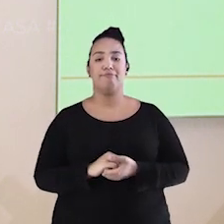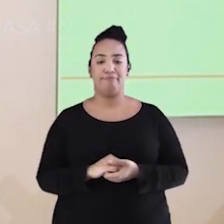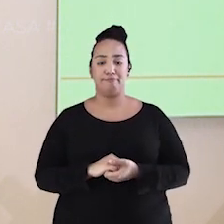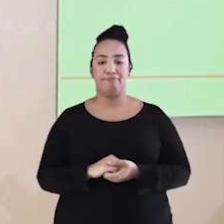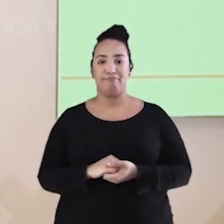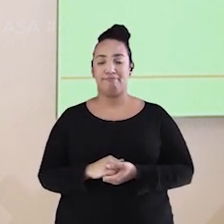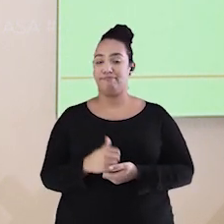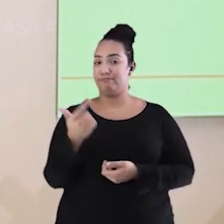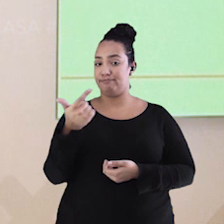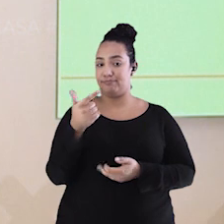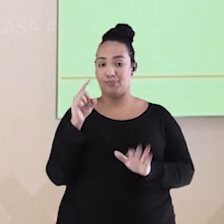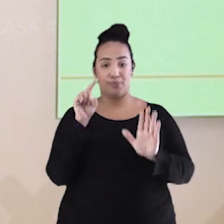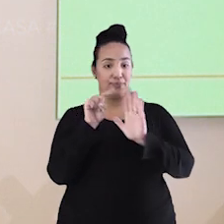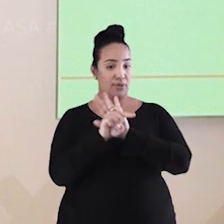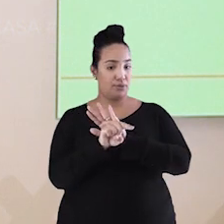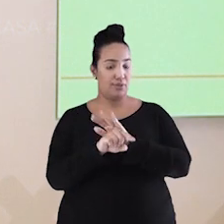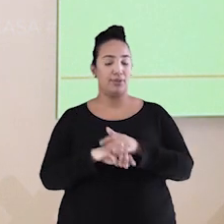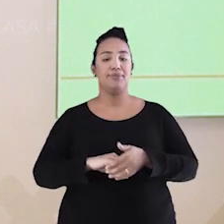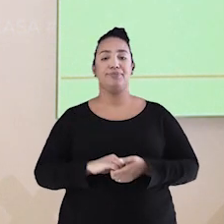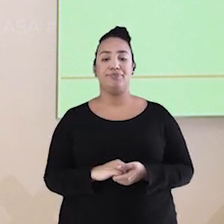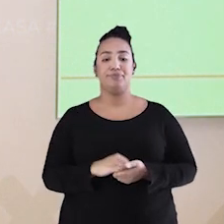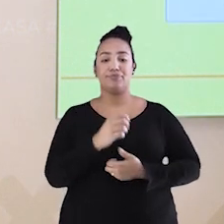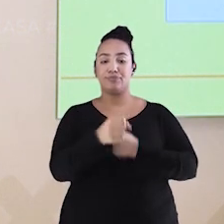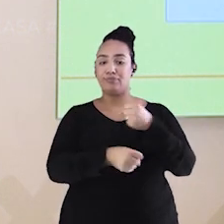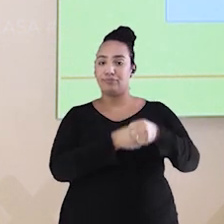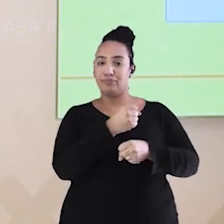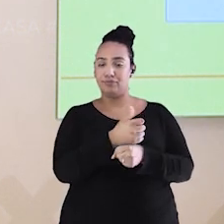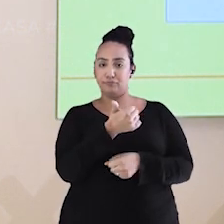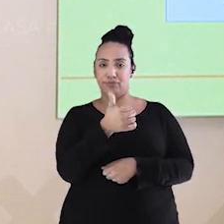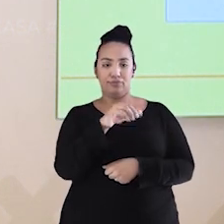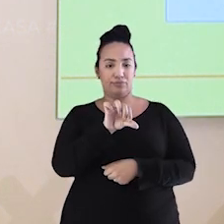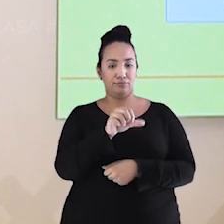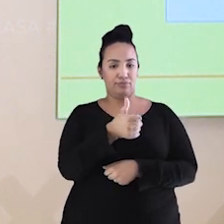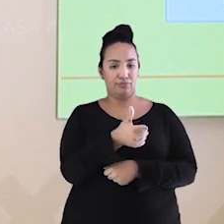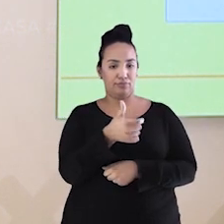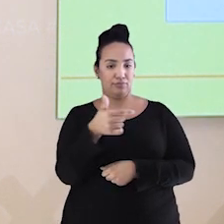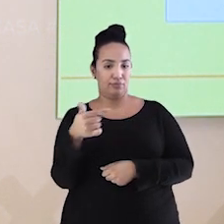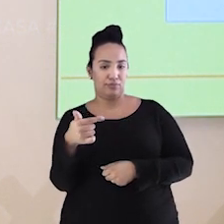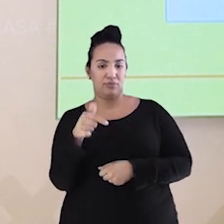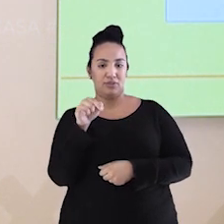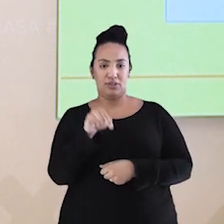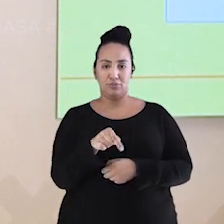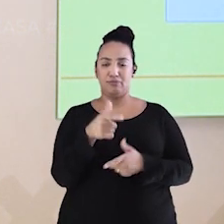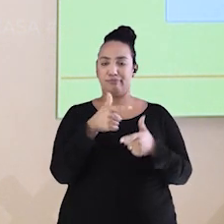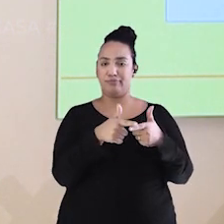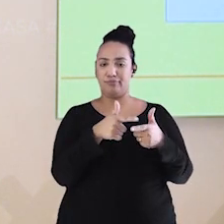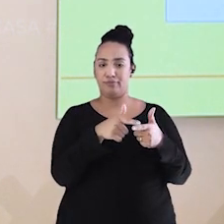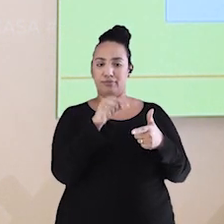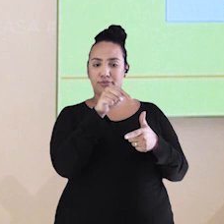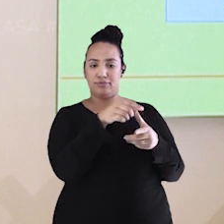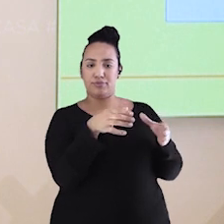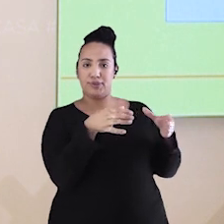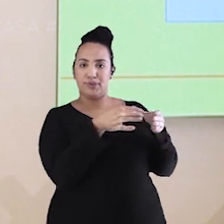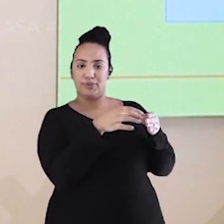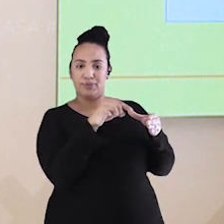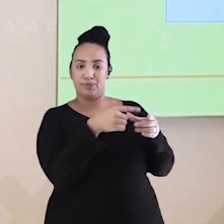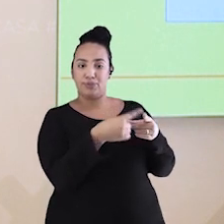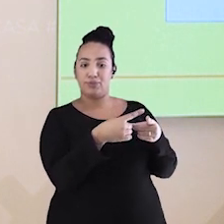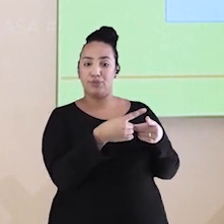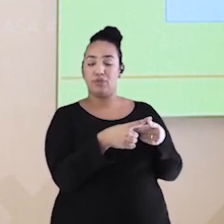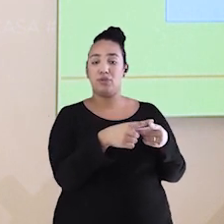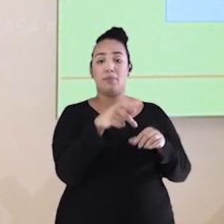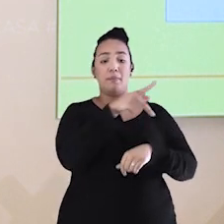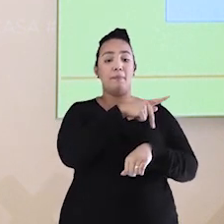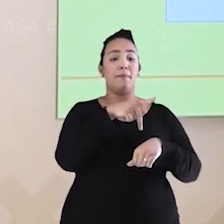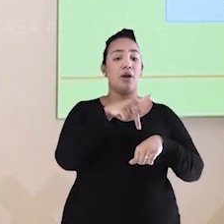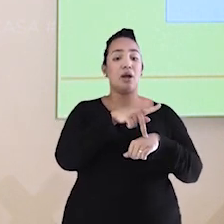Império Austro-Húngaro. Questão 2. O ano de 1917 foi crítico para a Tríplice Entente,